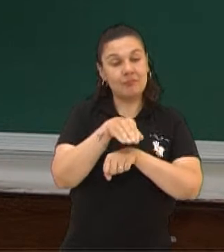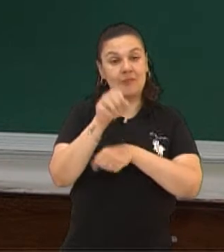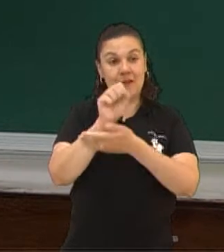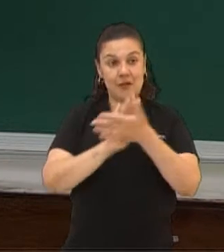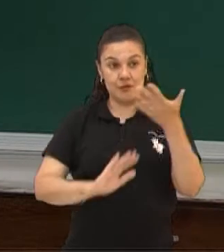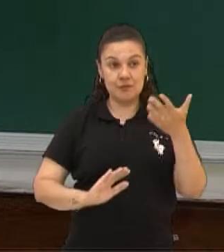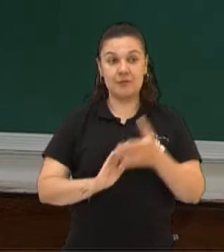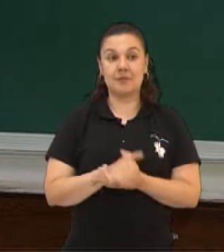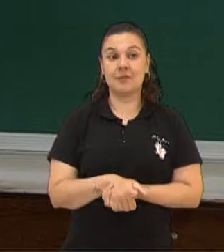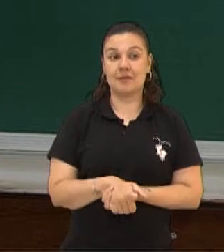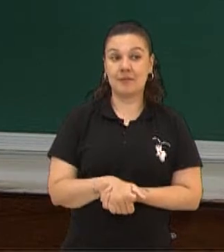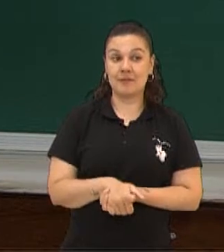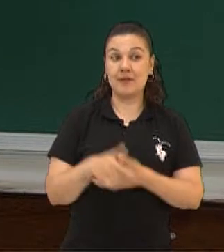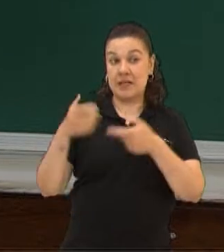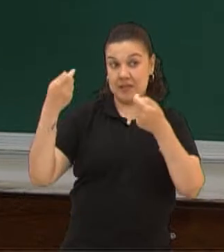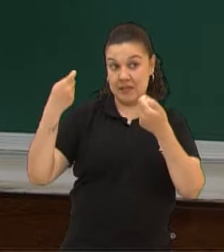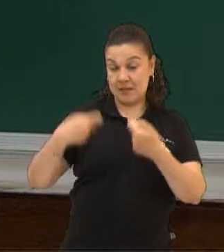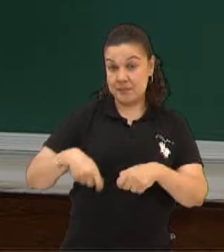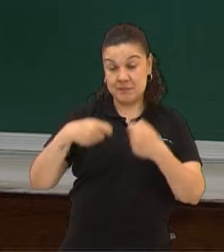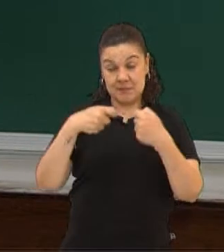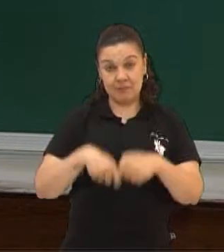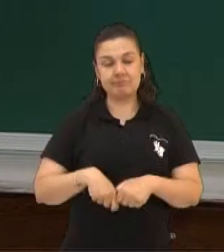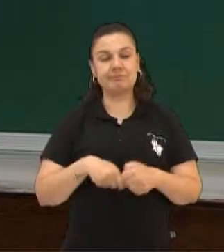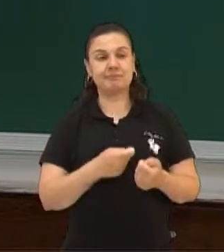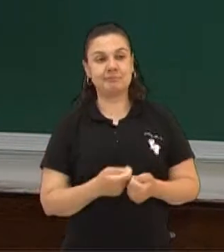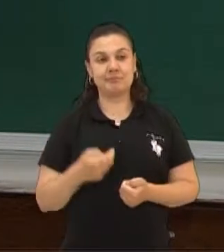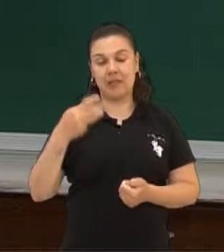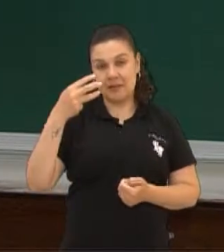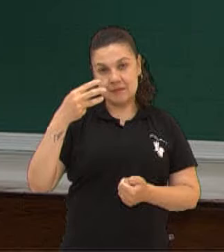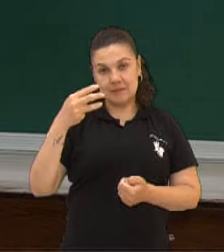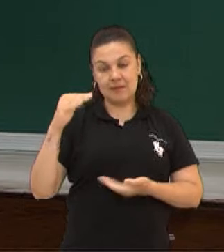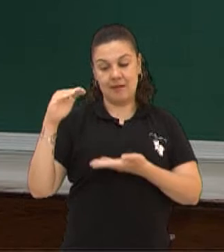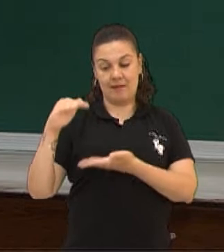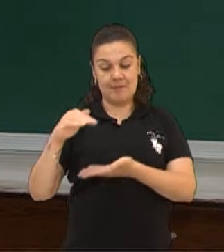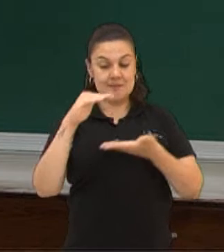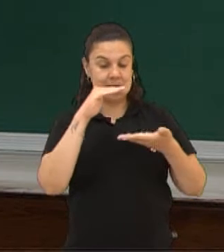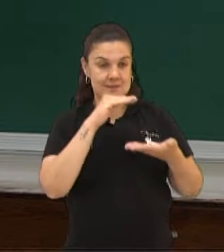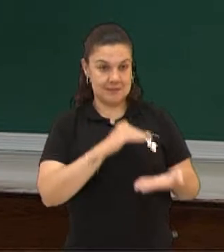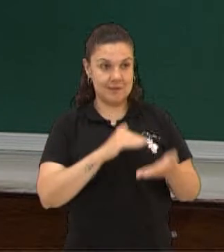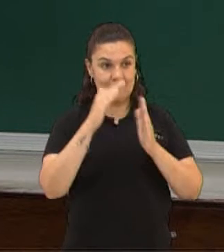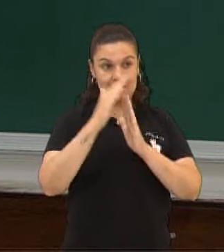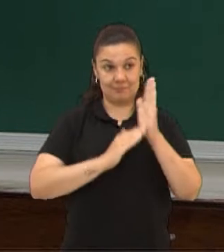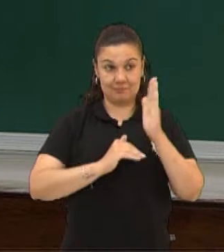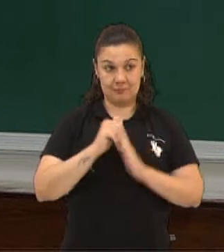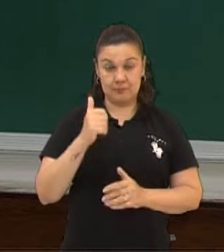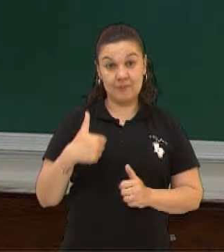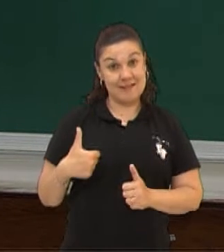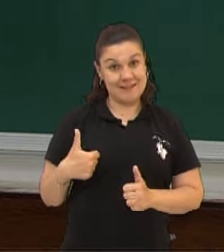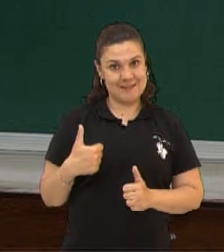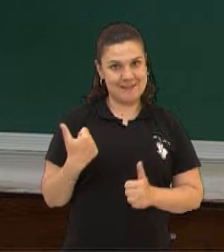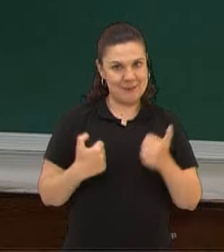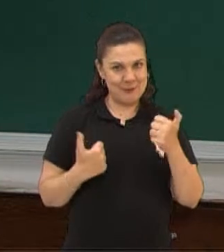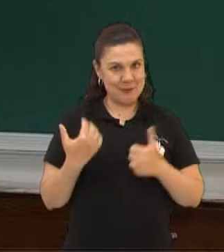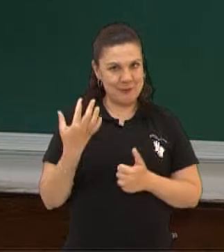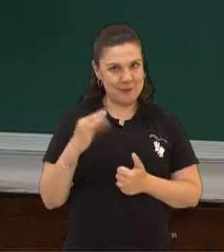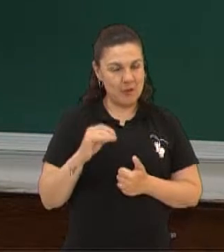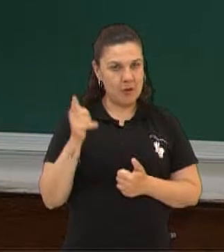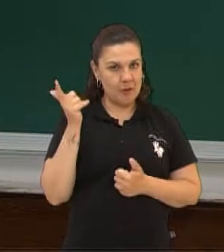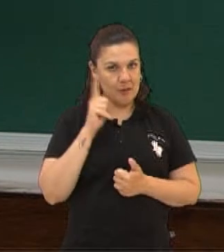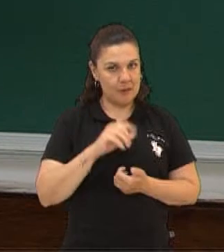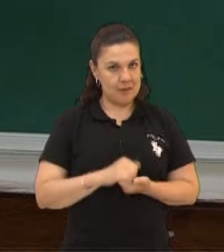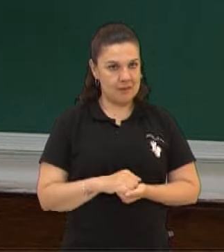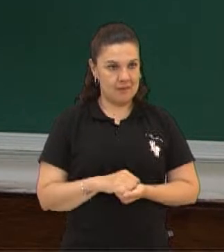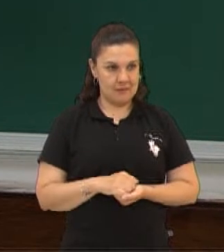pedindo. Ou seja, quantas latas de tinta a gente vai precisar? 3 latas de tinta. Acertou?